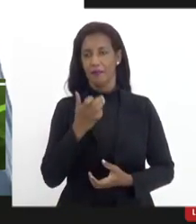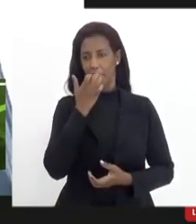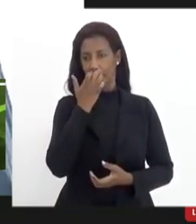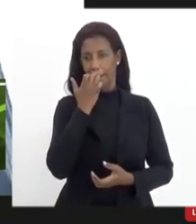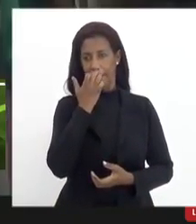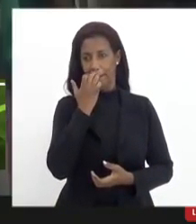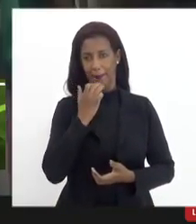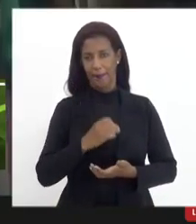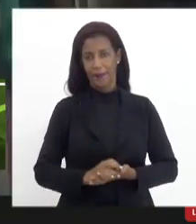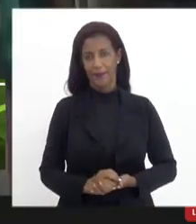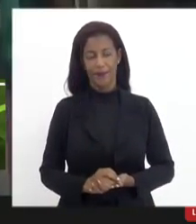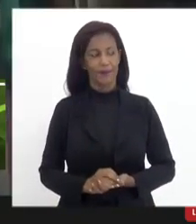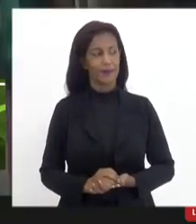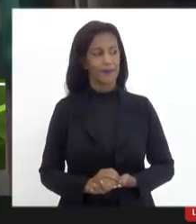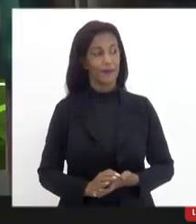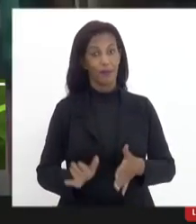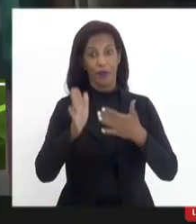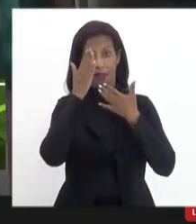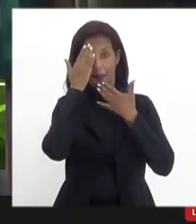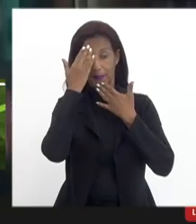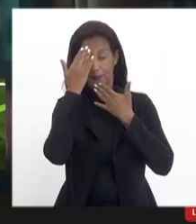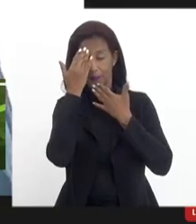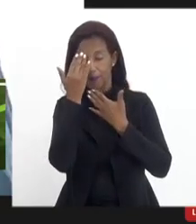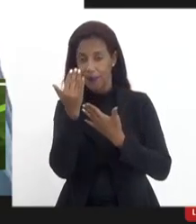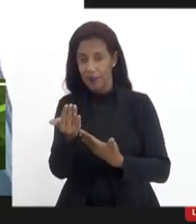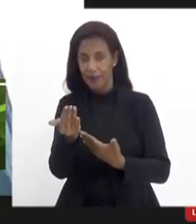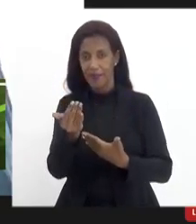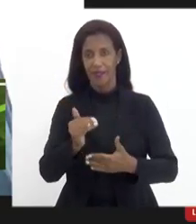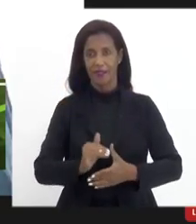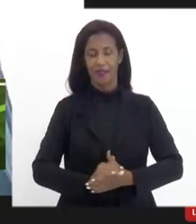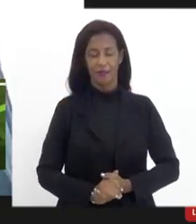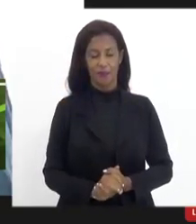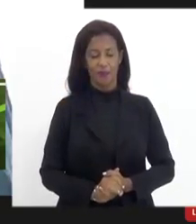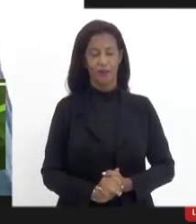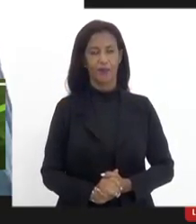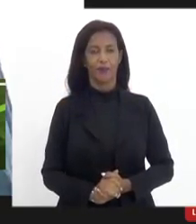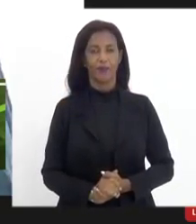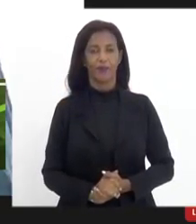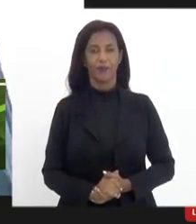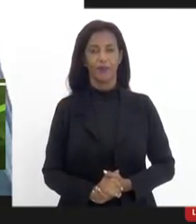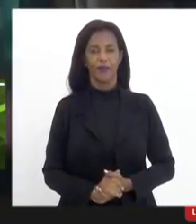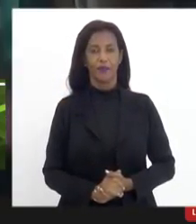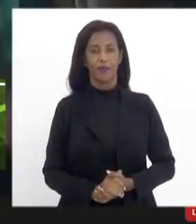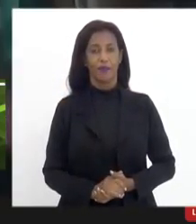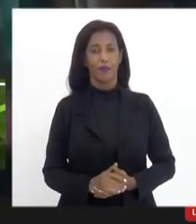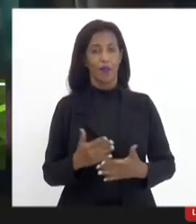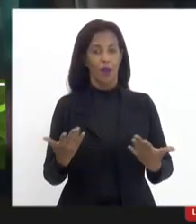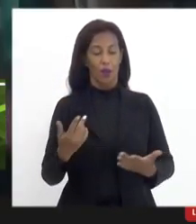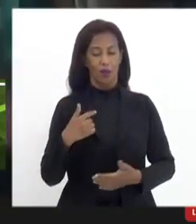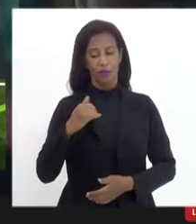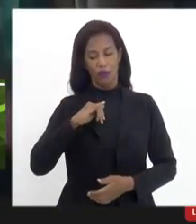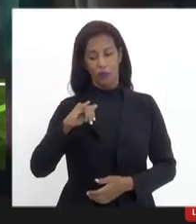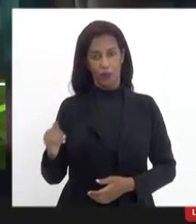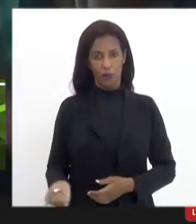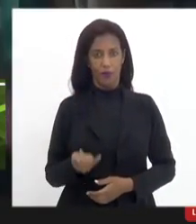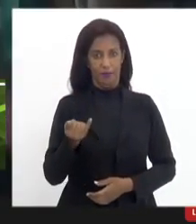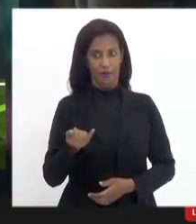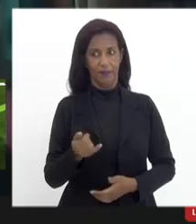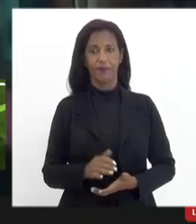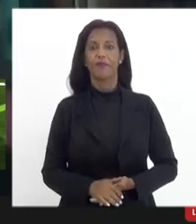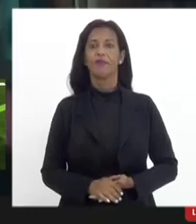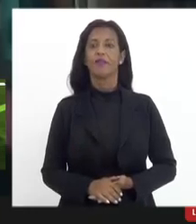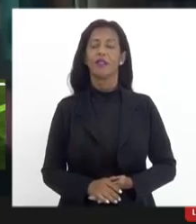Obrigado, Leon. Muito obrigado mesmo. Olha, eu vou até aproveitar a oportunidade